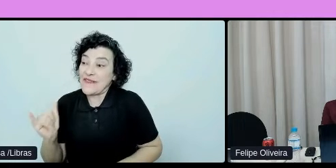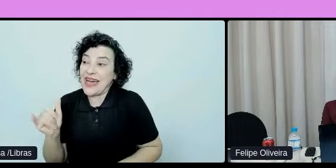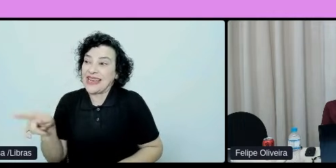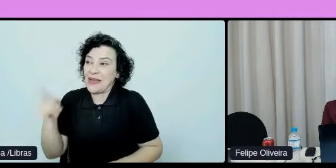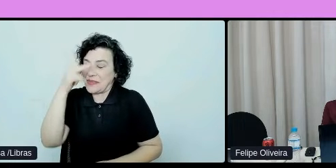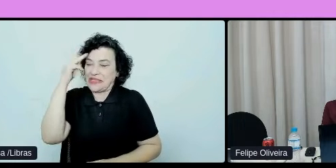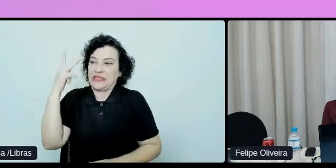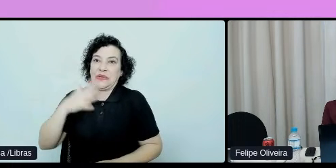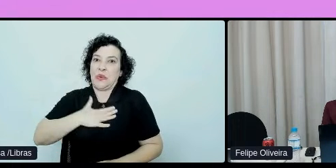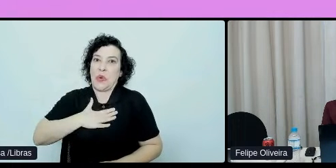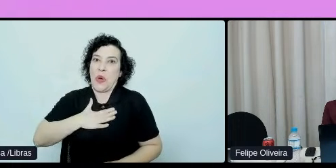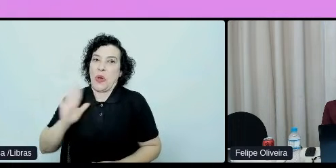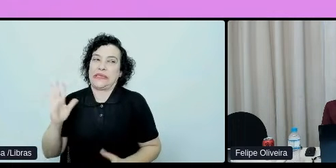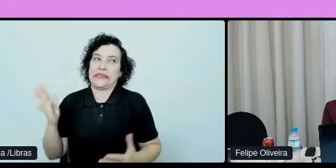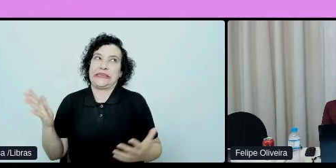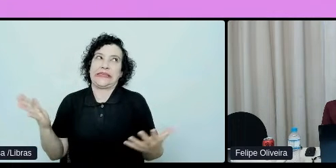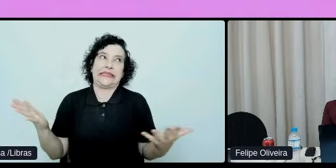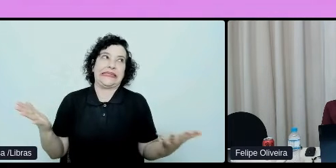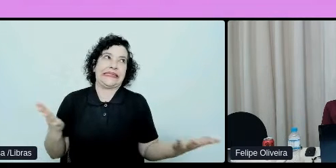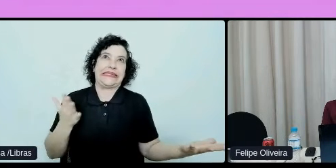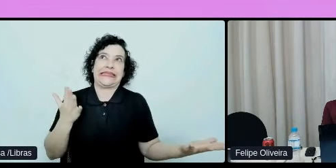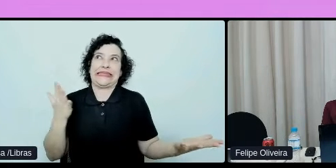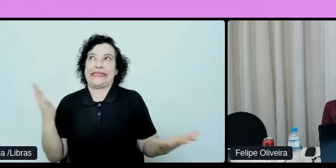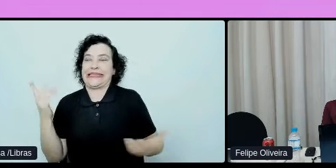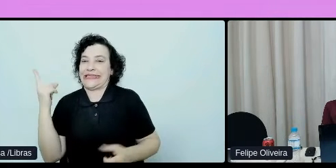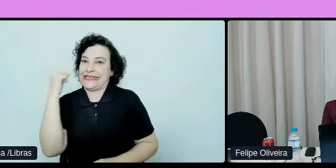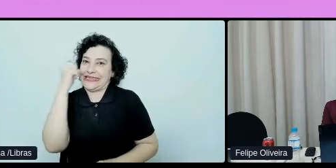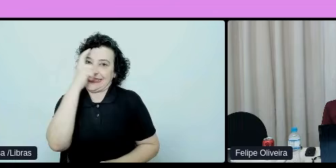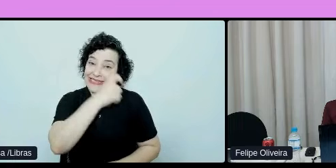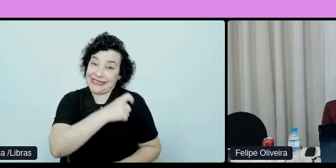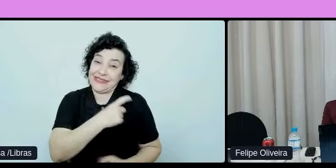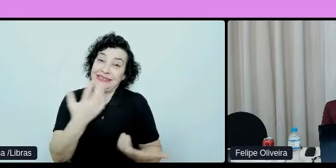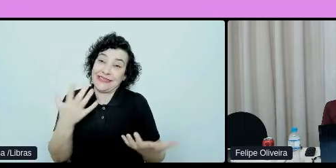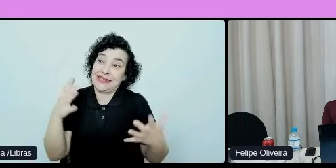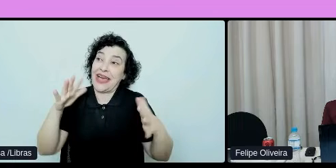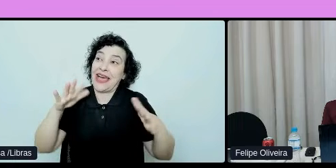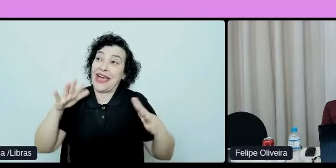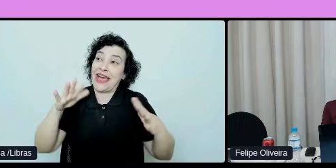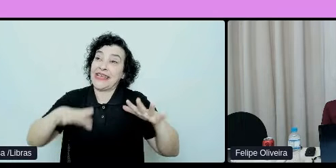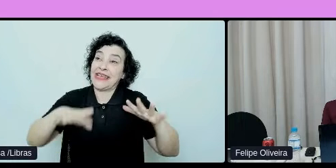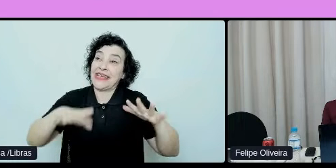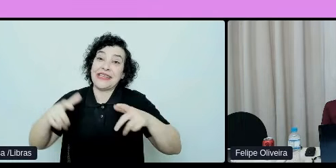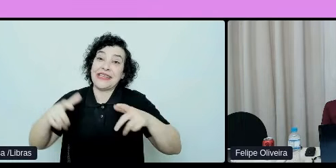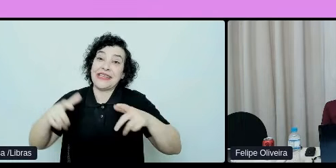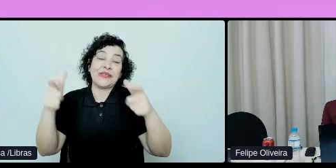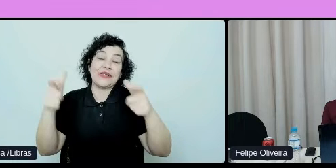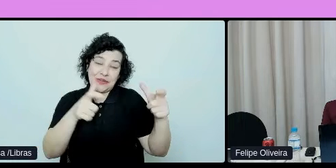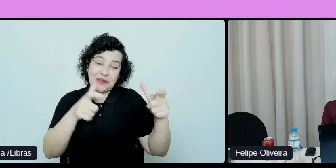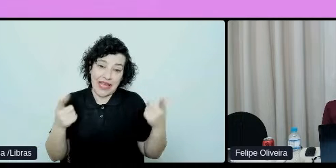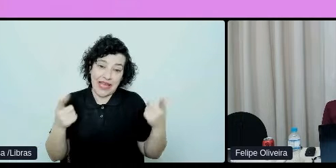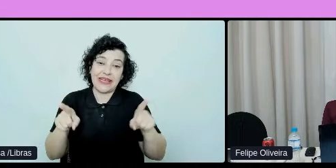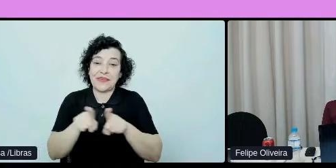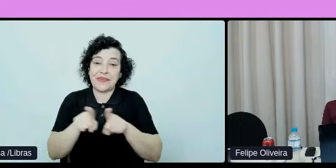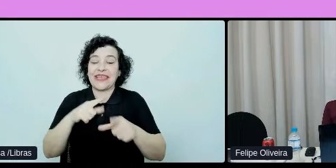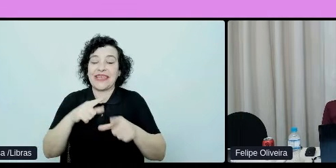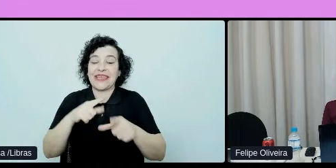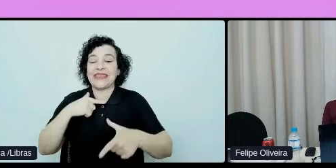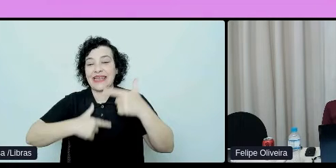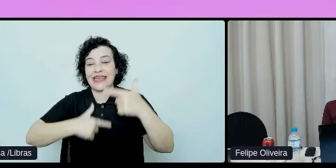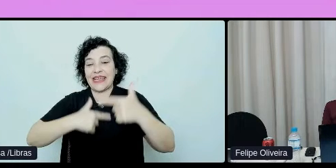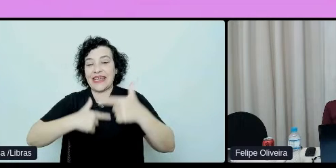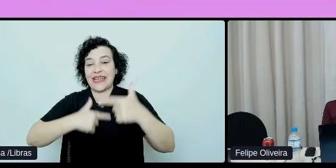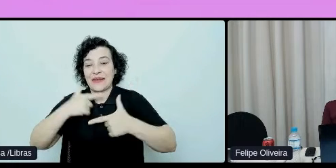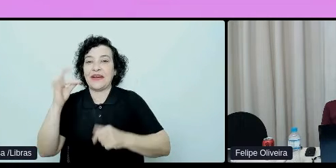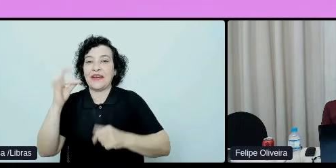complicadas, tanto em questões assim, sociais mais tranquilas, quanto em trabalho,